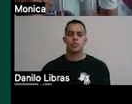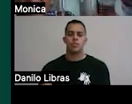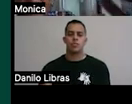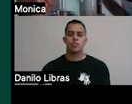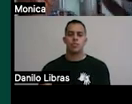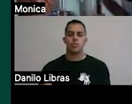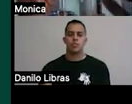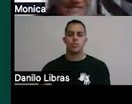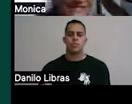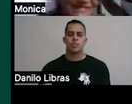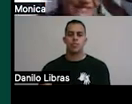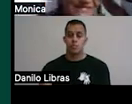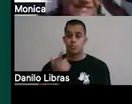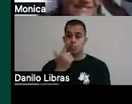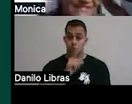agora foi.